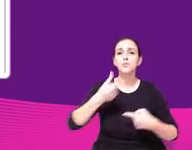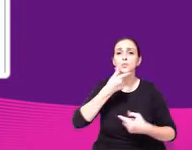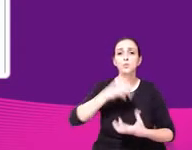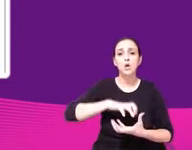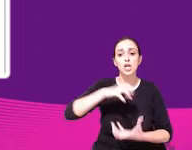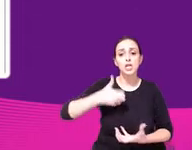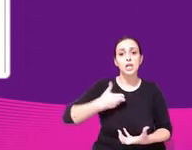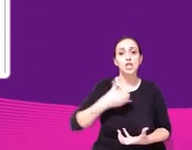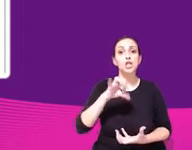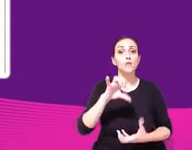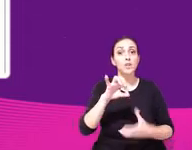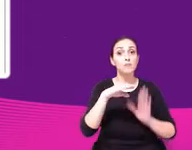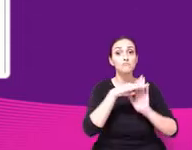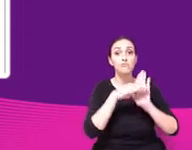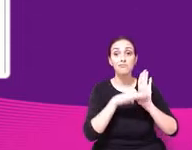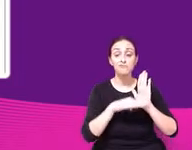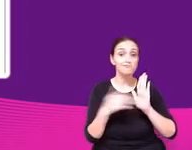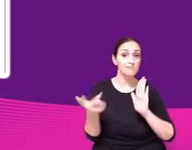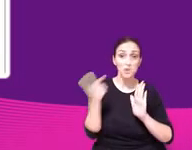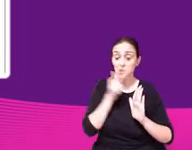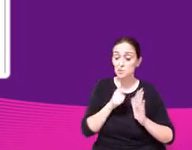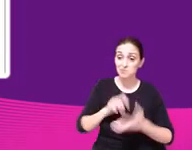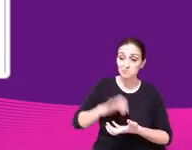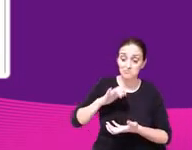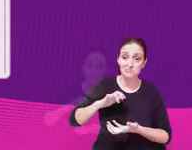anos em lista.